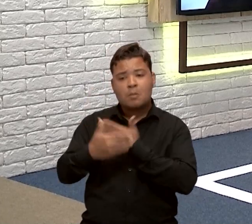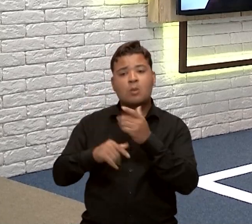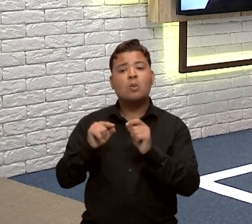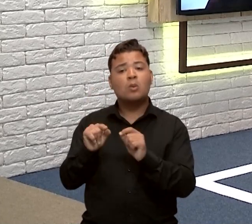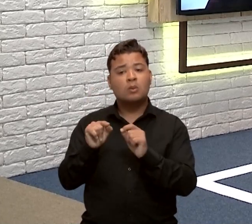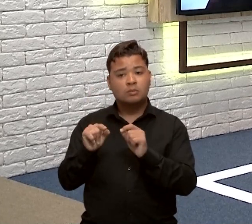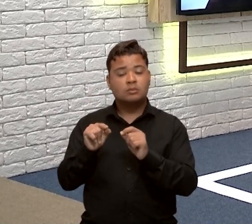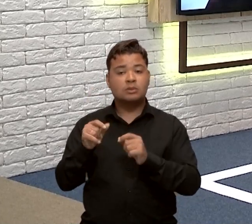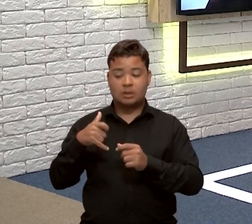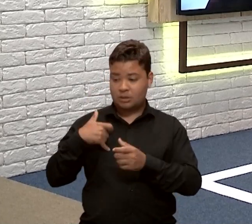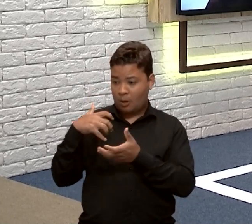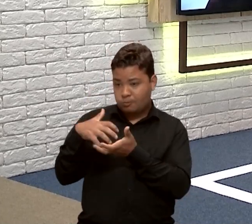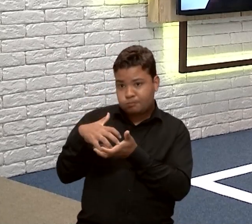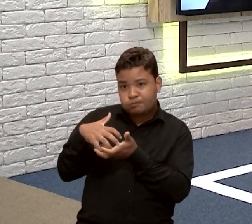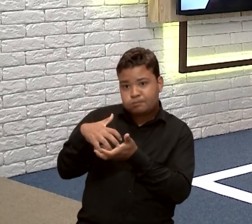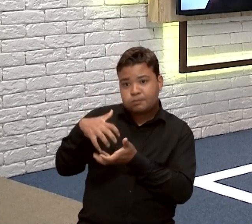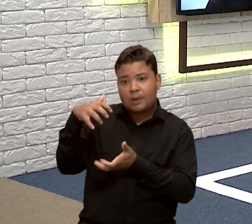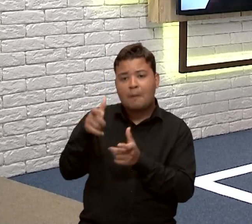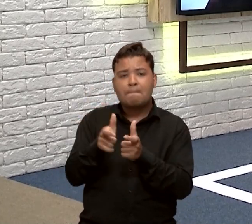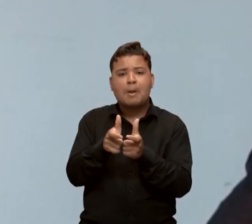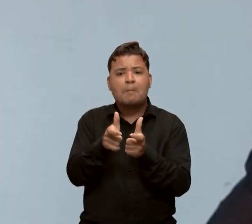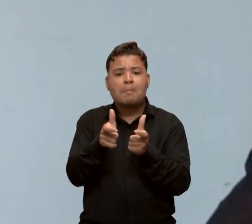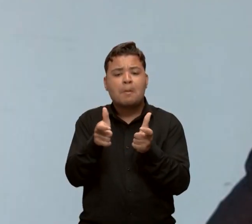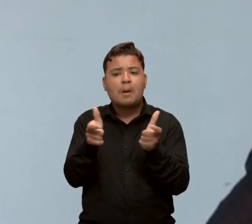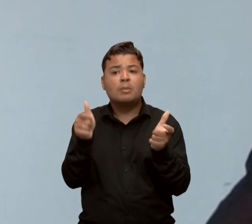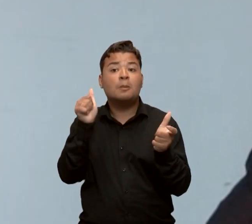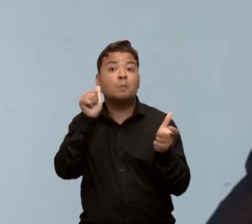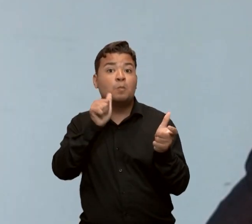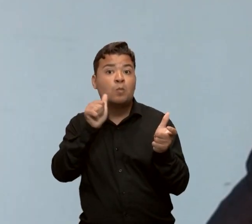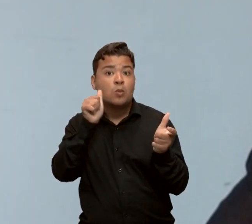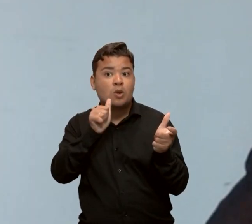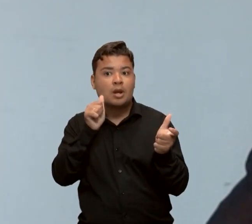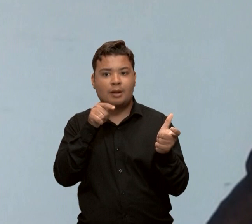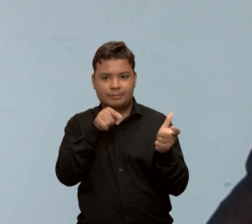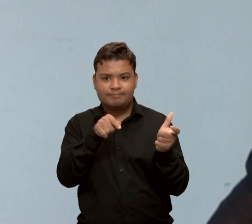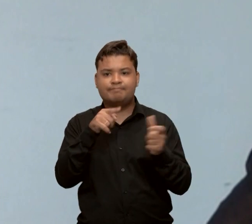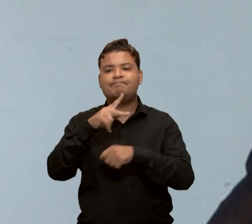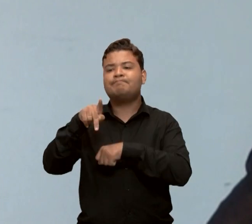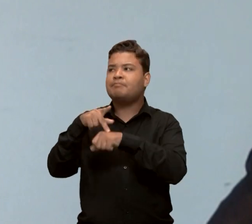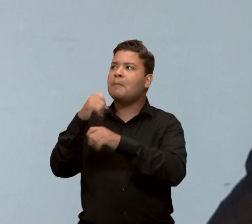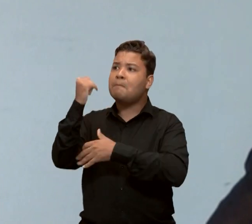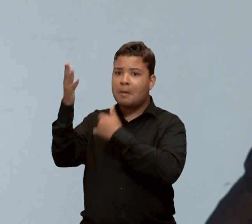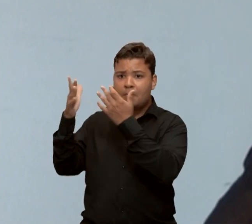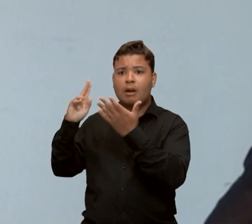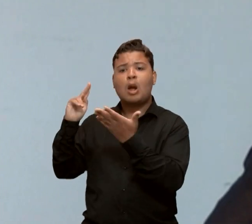de feminilização da velhice, né? O que já aconteceu em outros países